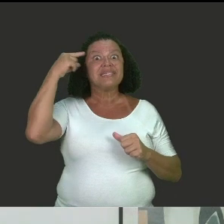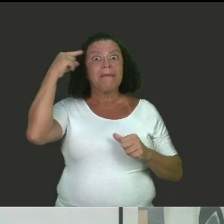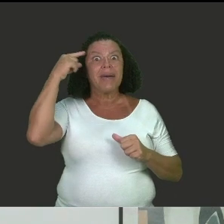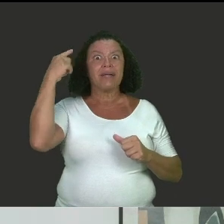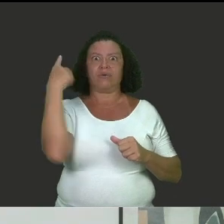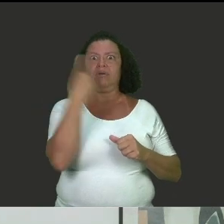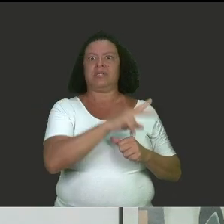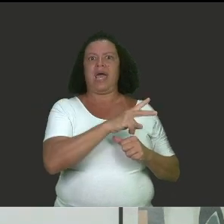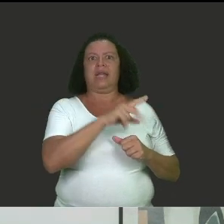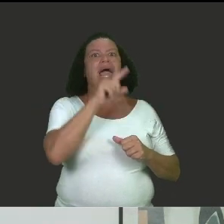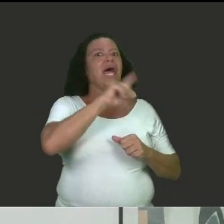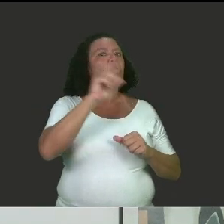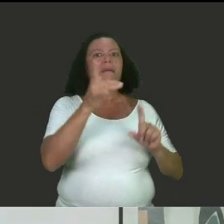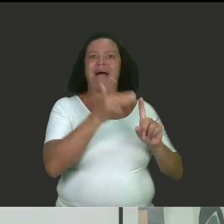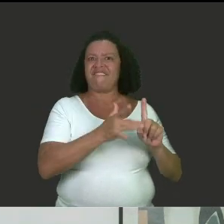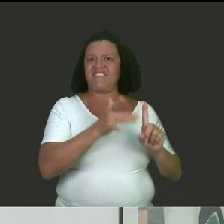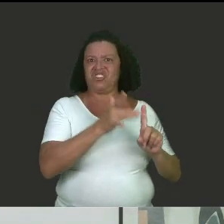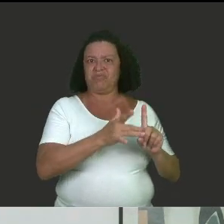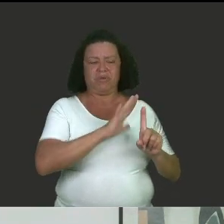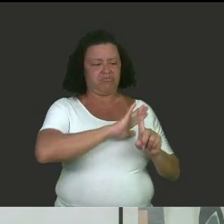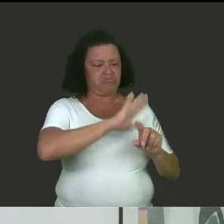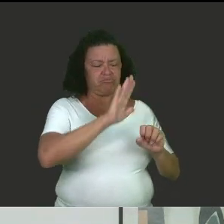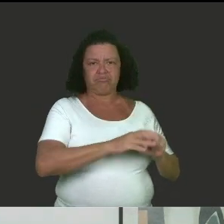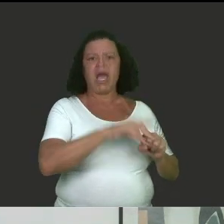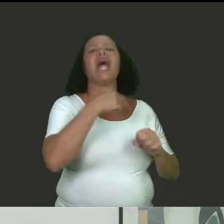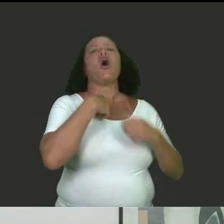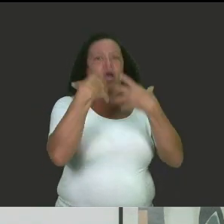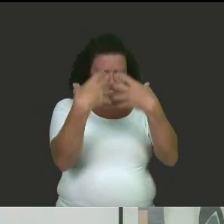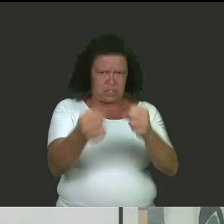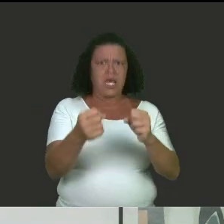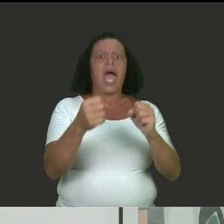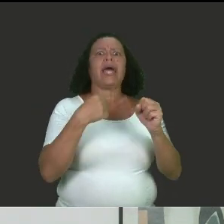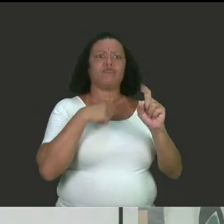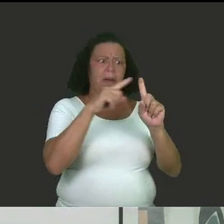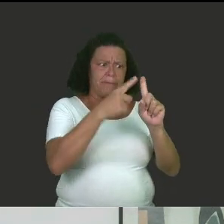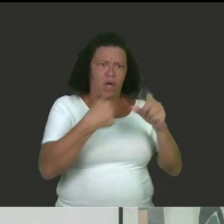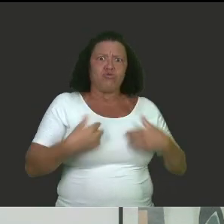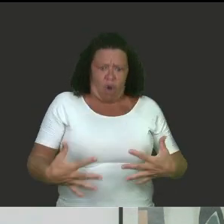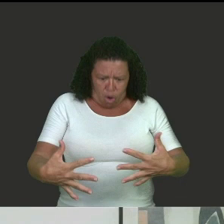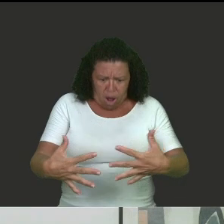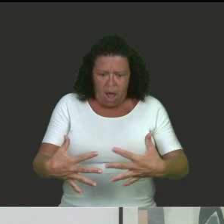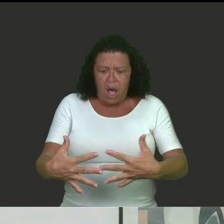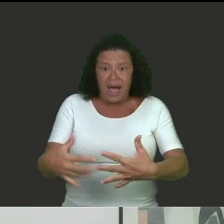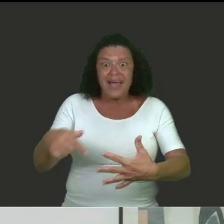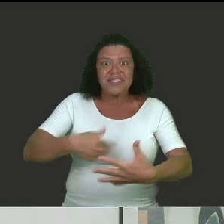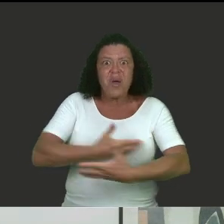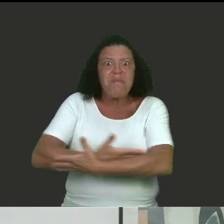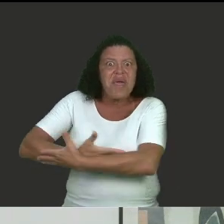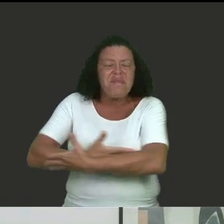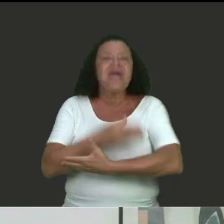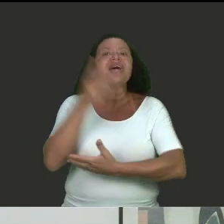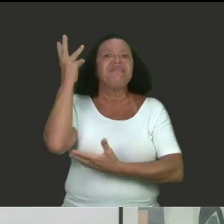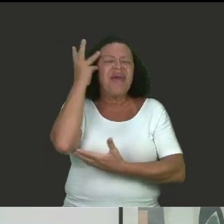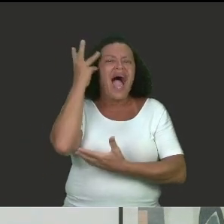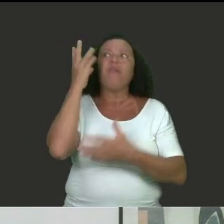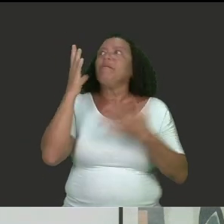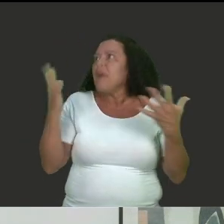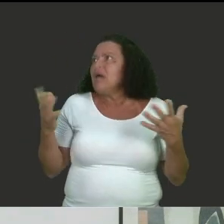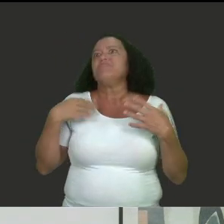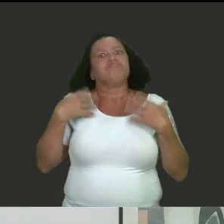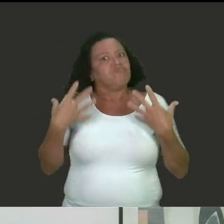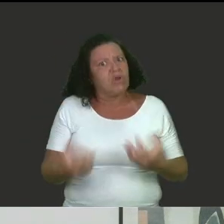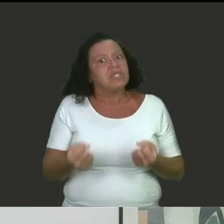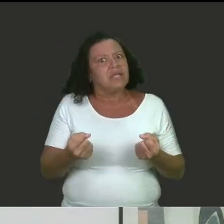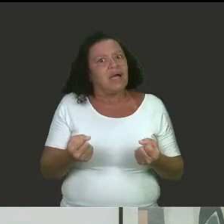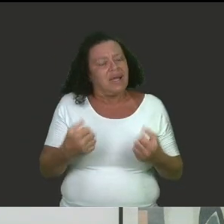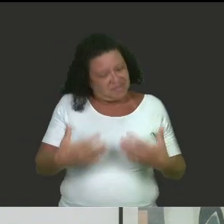entrou na condição de que eu aceito, porque eu nada posso fazer para modificar, mas eu posso fazer